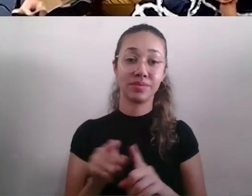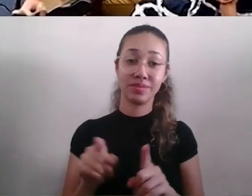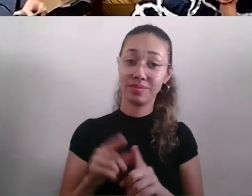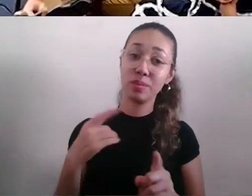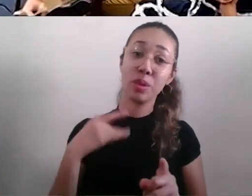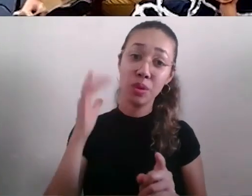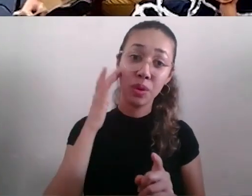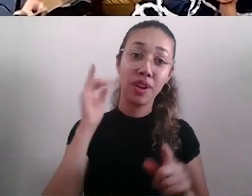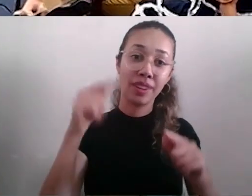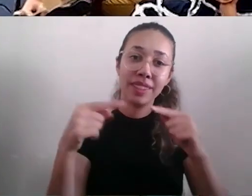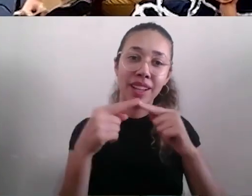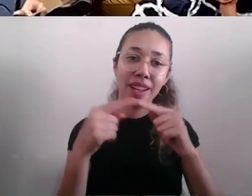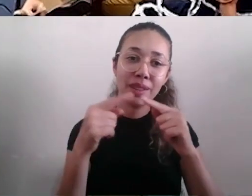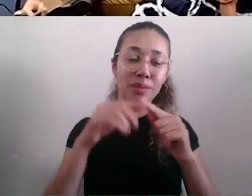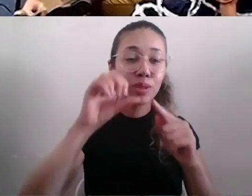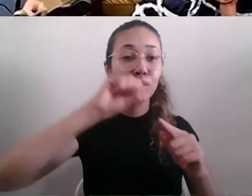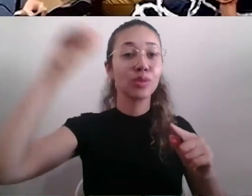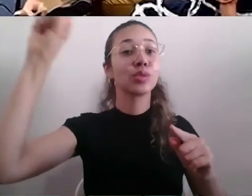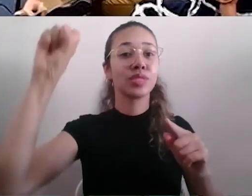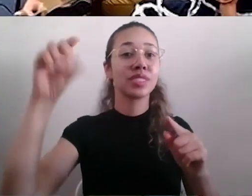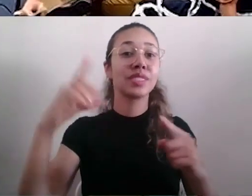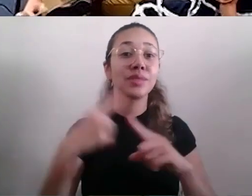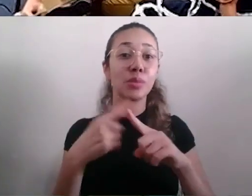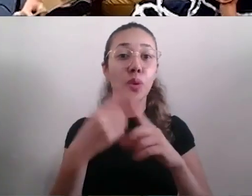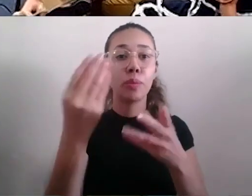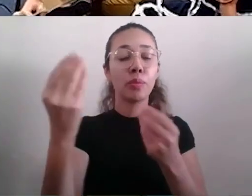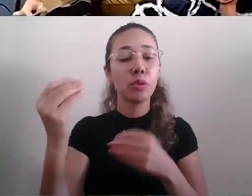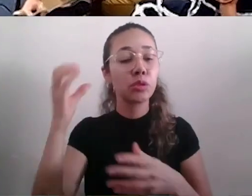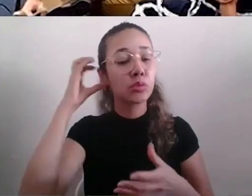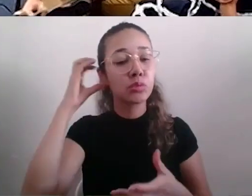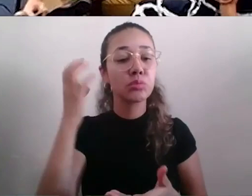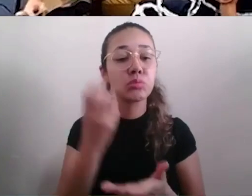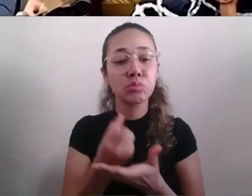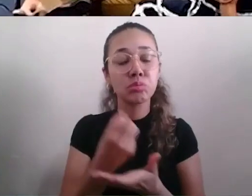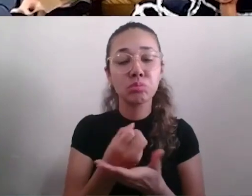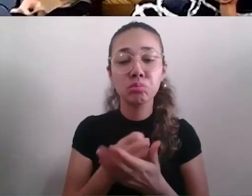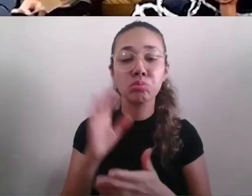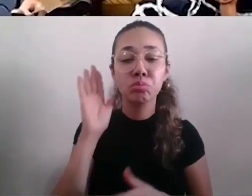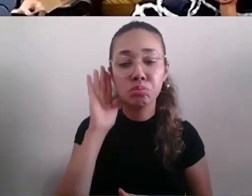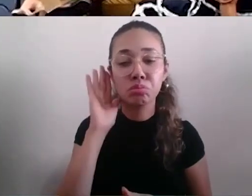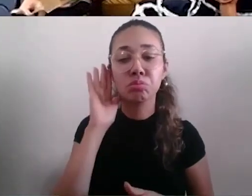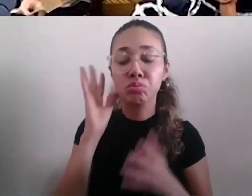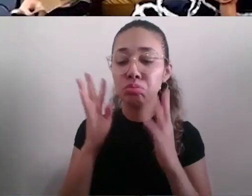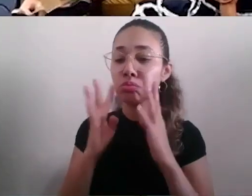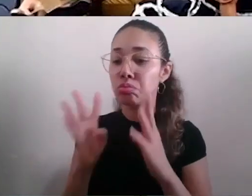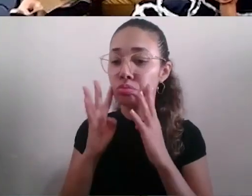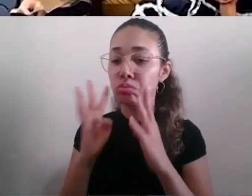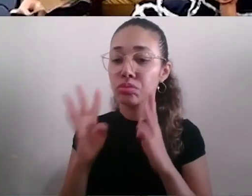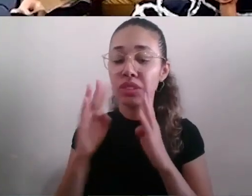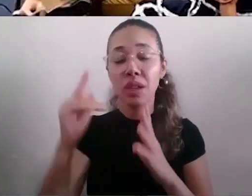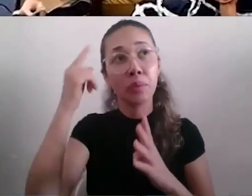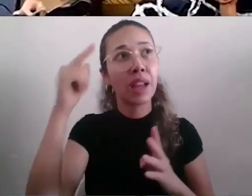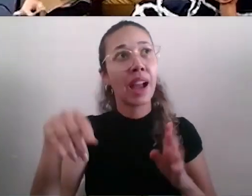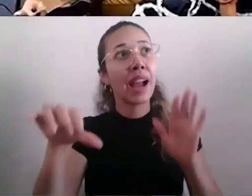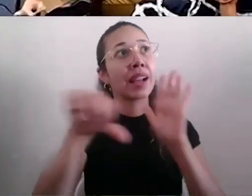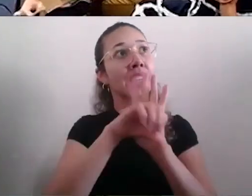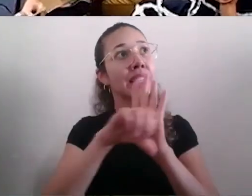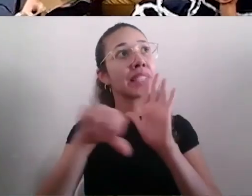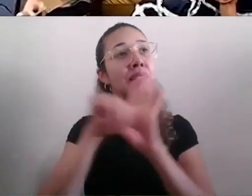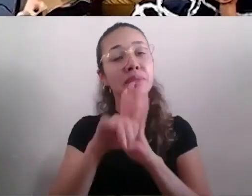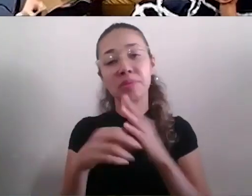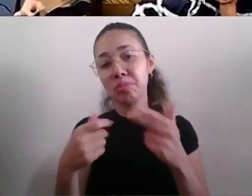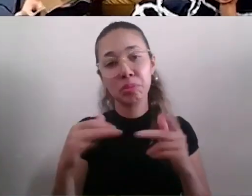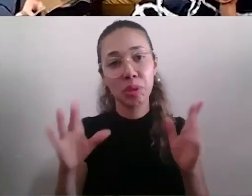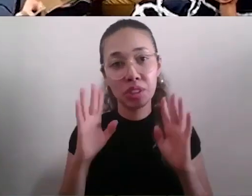essa. Muita gente pode ter começado a ouvir pensando que era algum podcast que falava de crime, e depois foi